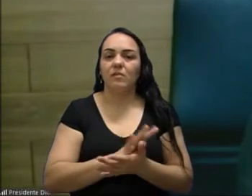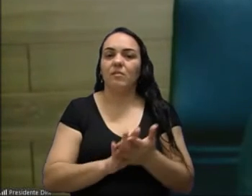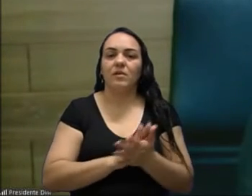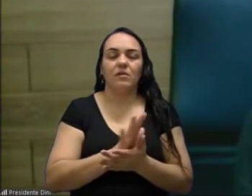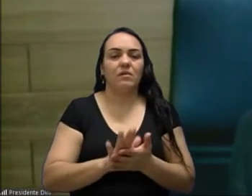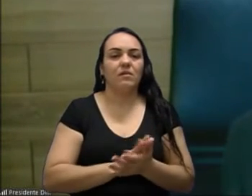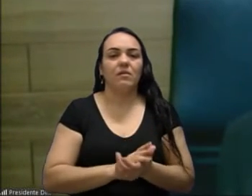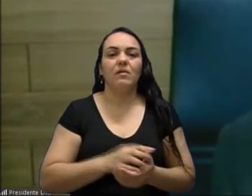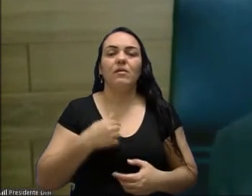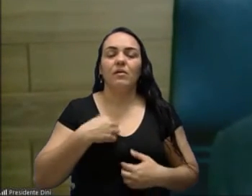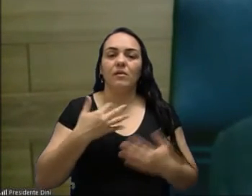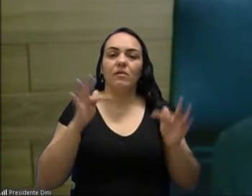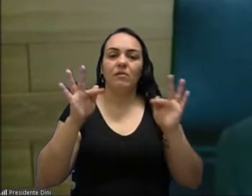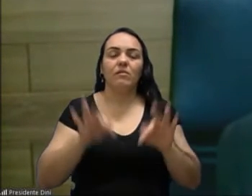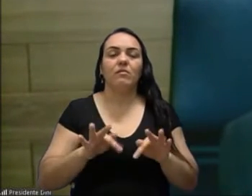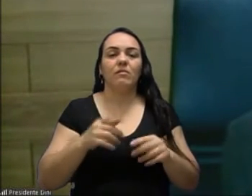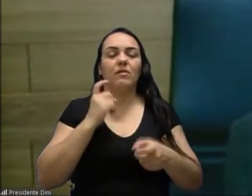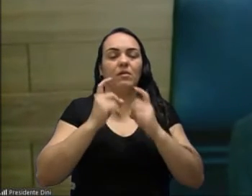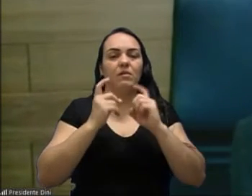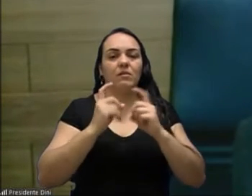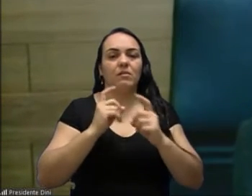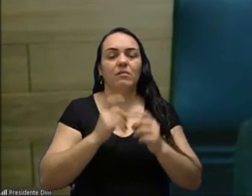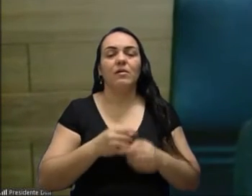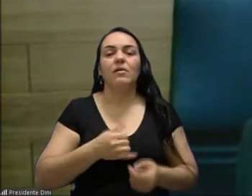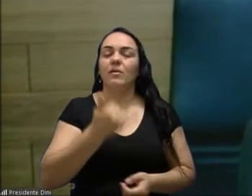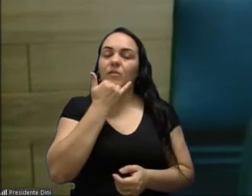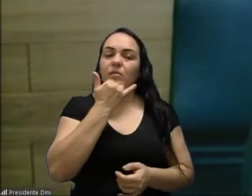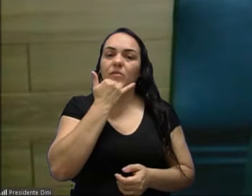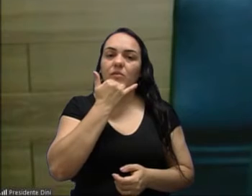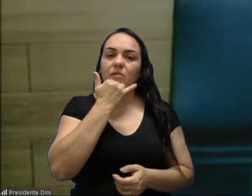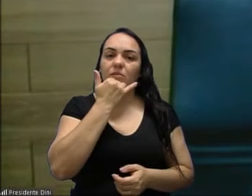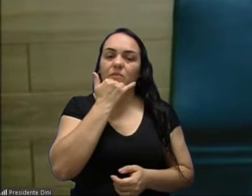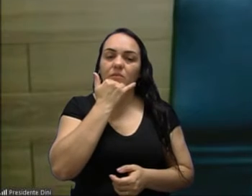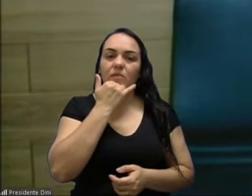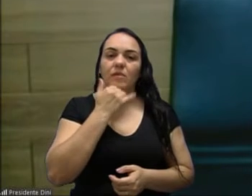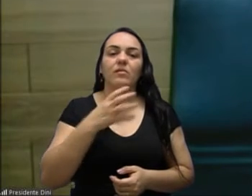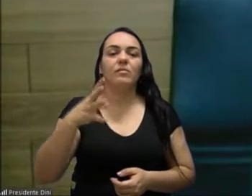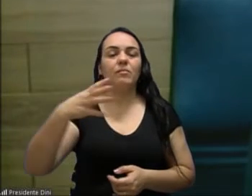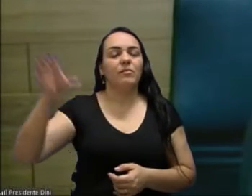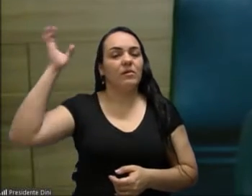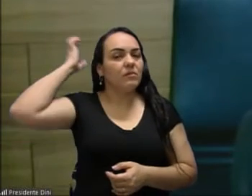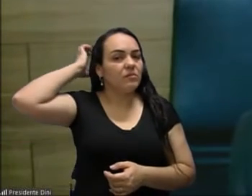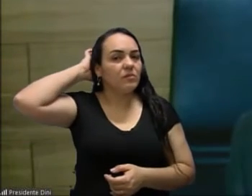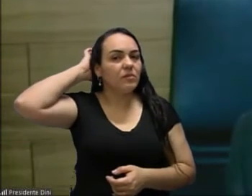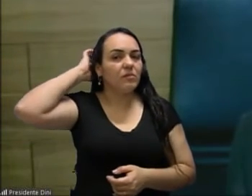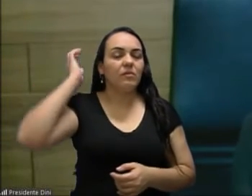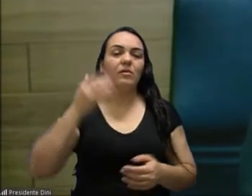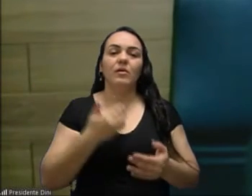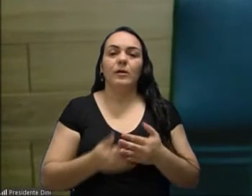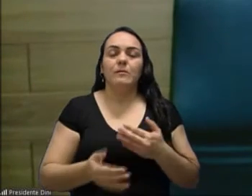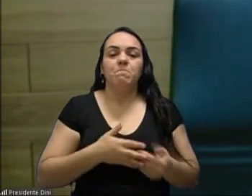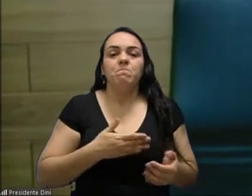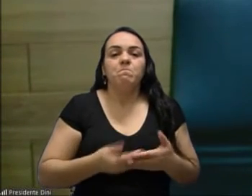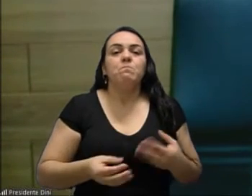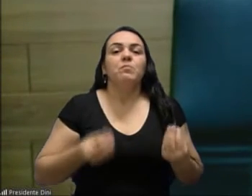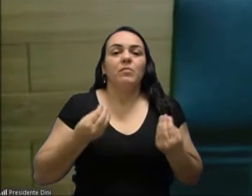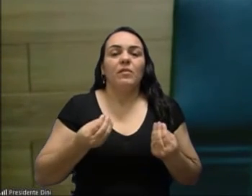assuntos quero encerrar a sessão me desculpando com o colega Pericles Regis por qualquer